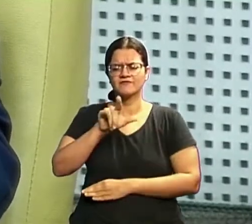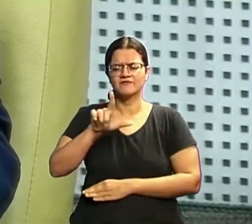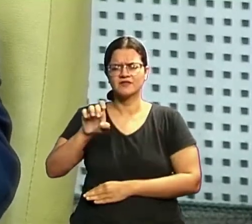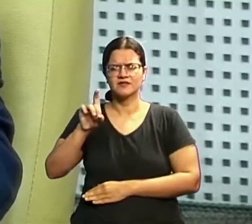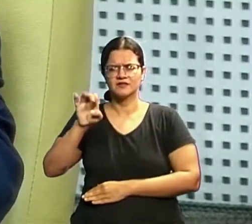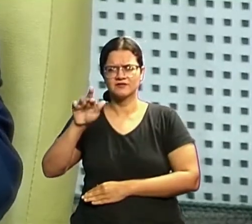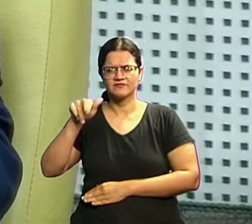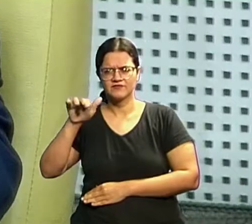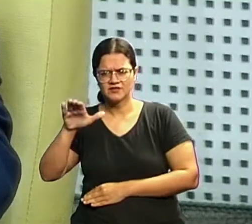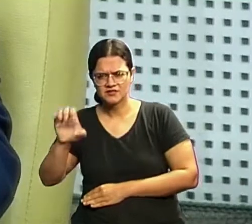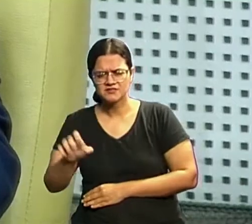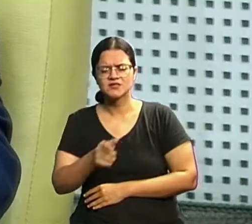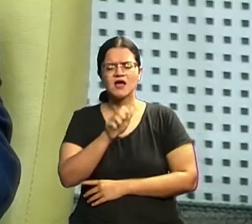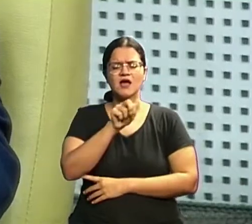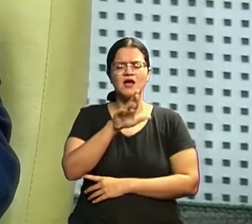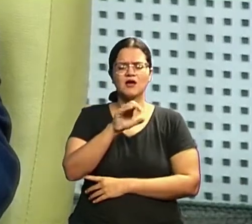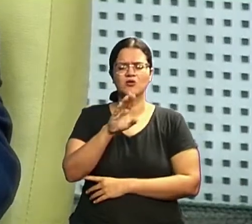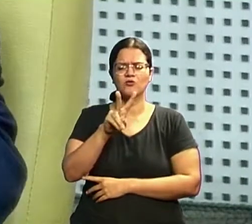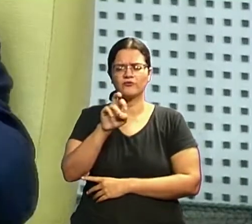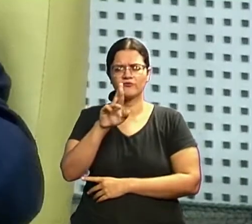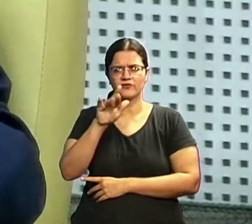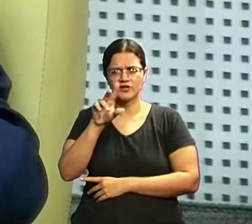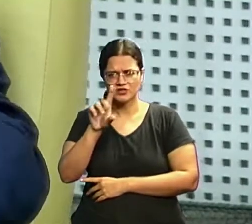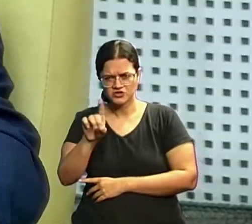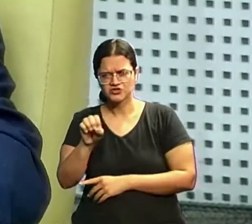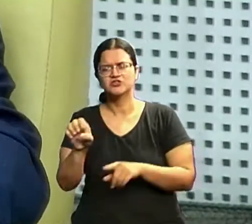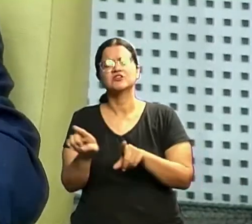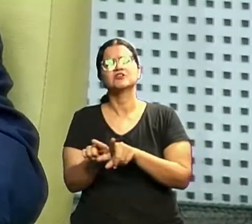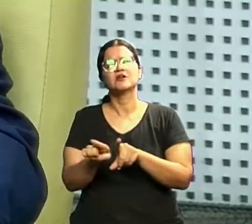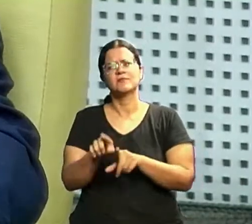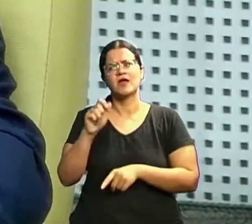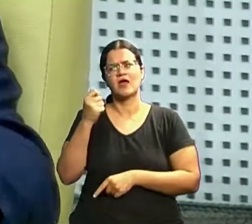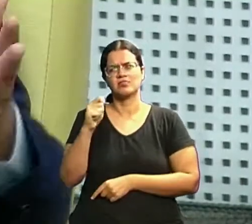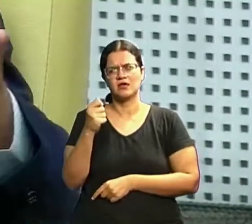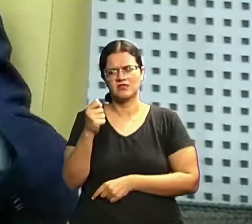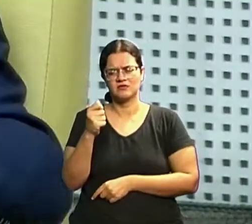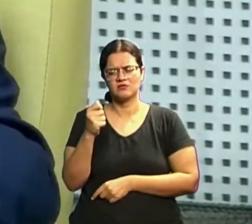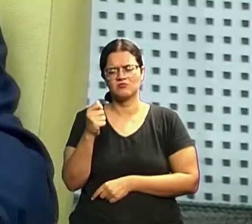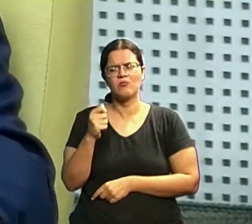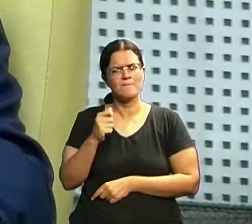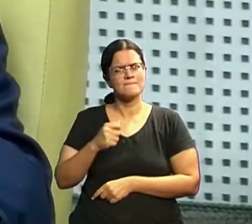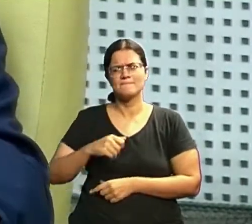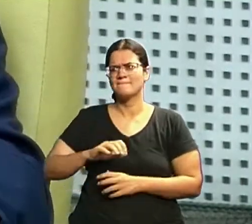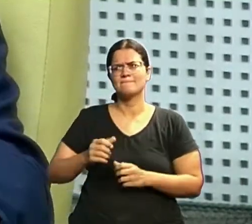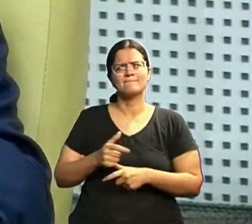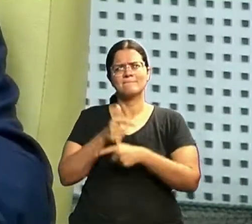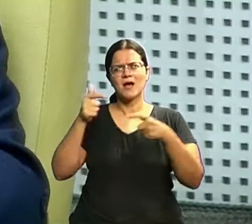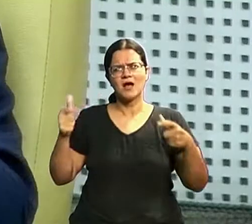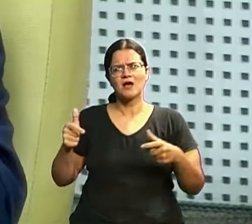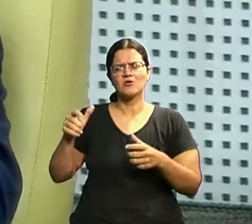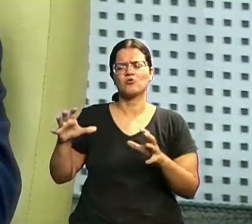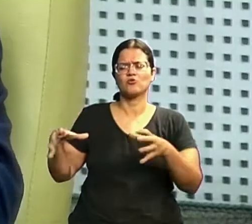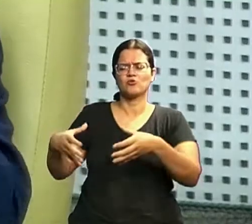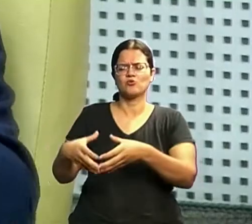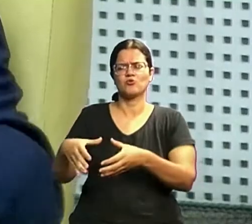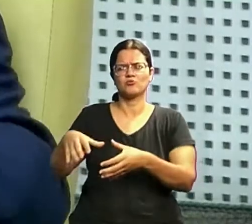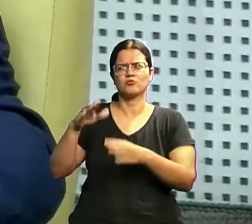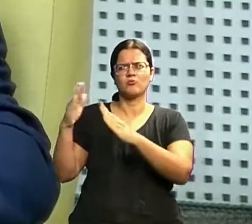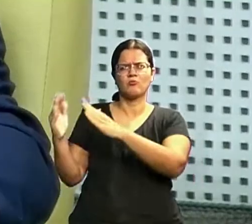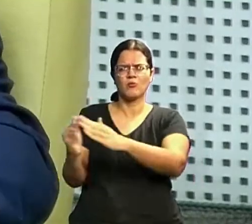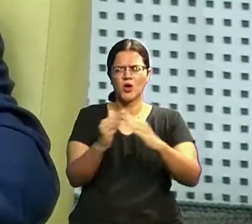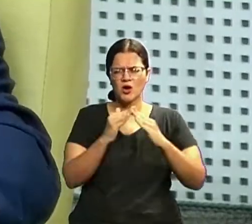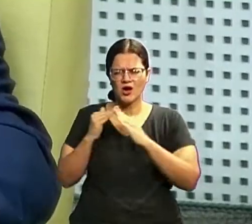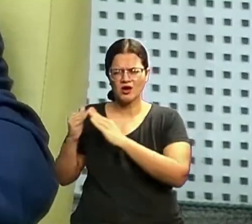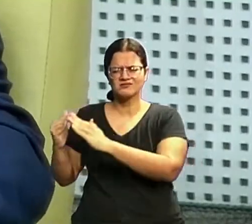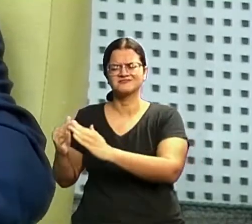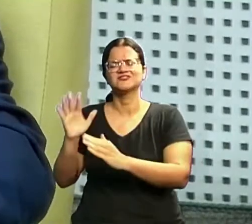France, do residencial Arco Verde e também no Parque Ateneu, nosso maior conjunto habitacional da América Latina. Está tendo muito